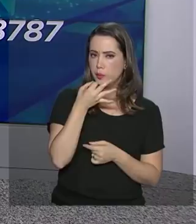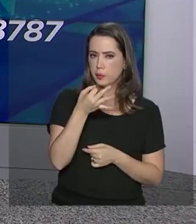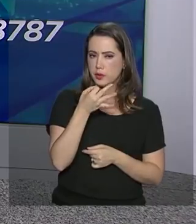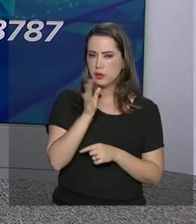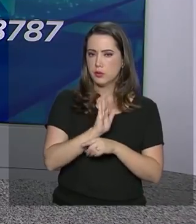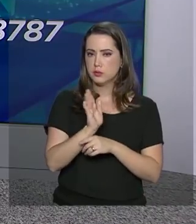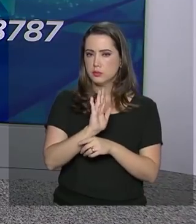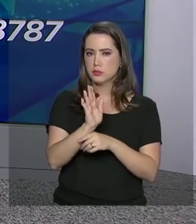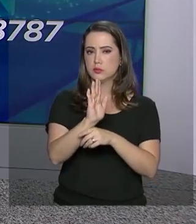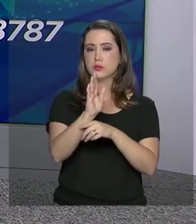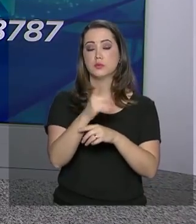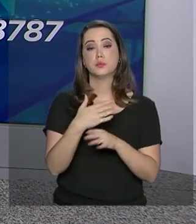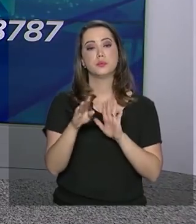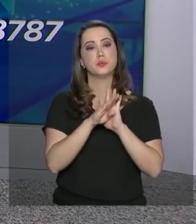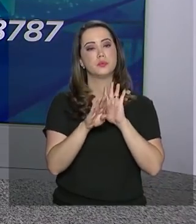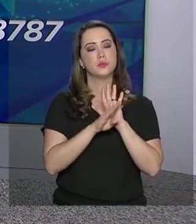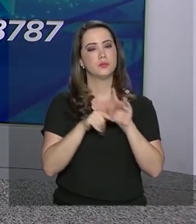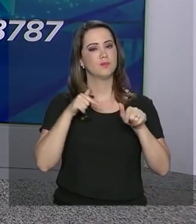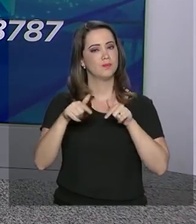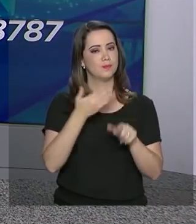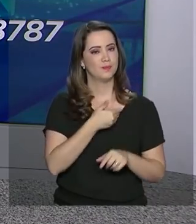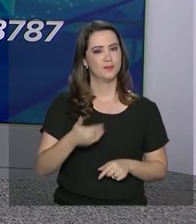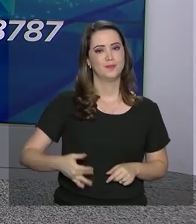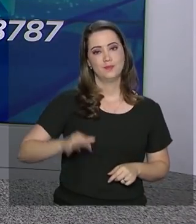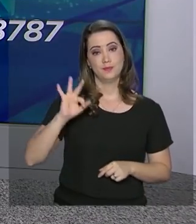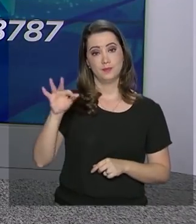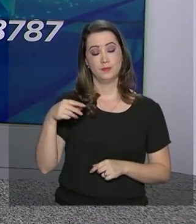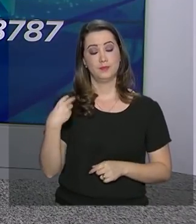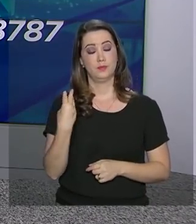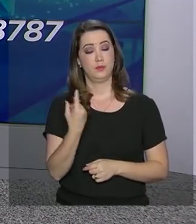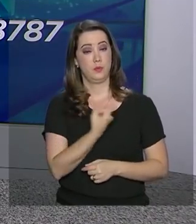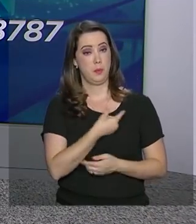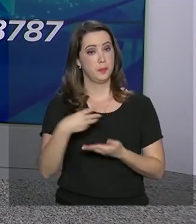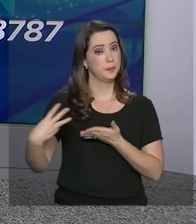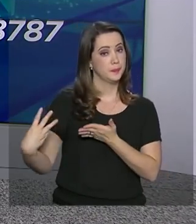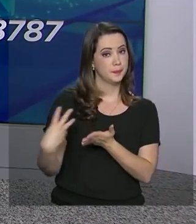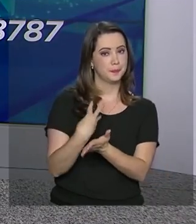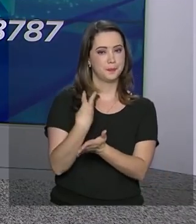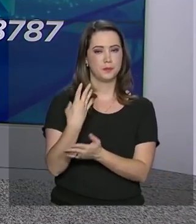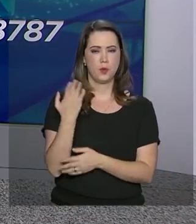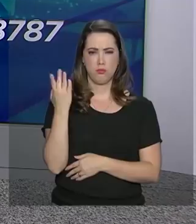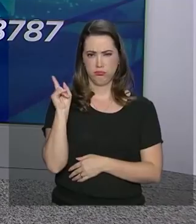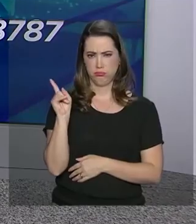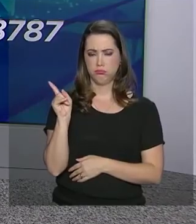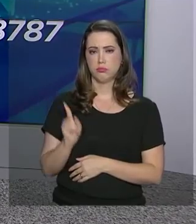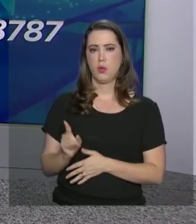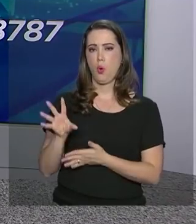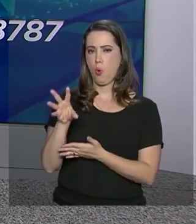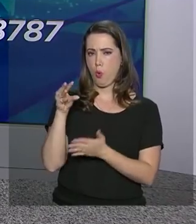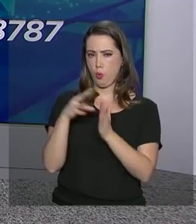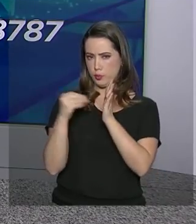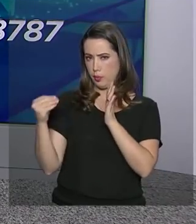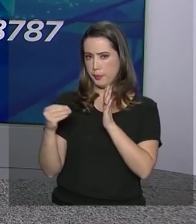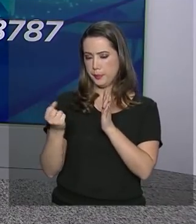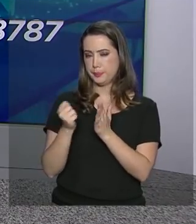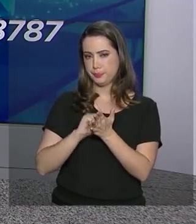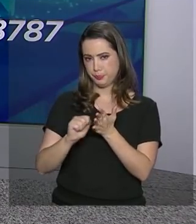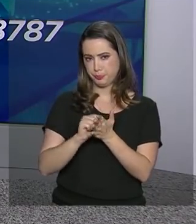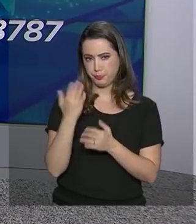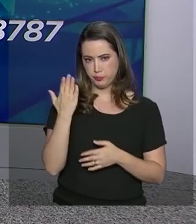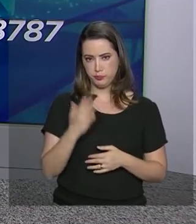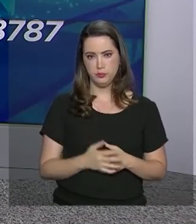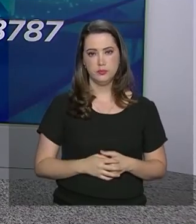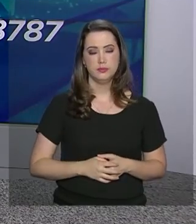reportagens e dúvidas sobre programas e ações do governo federal para o nosso WhatsApp. Anote aí, 619-9867